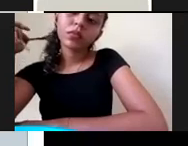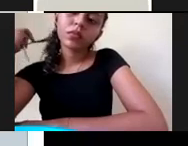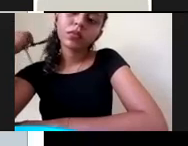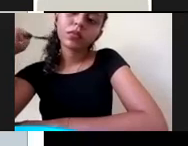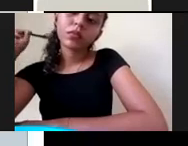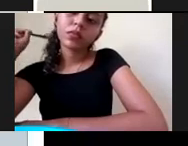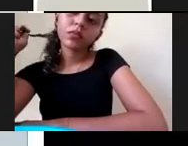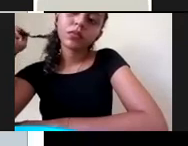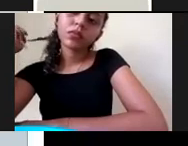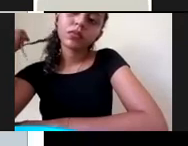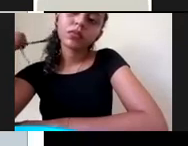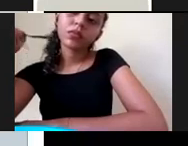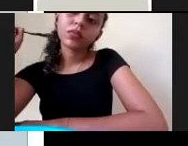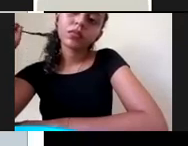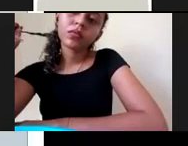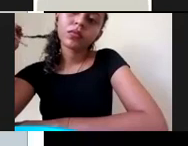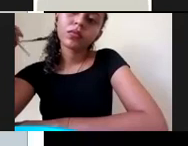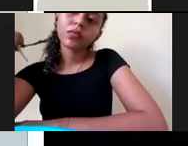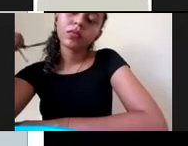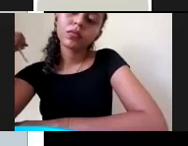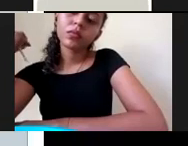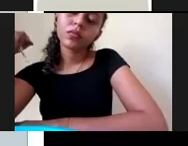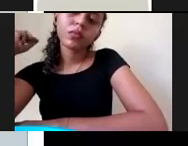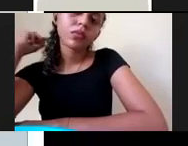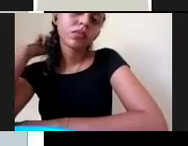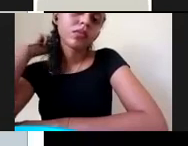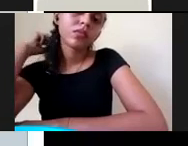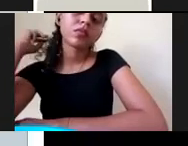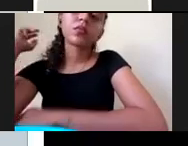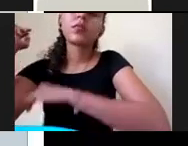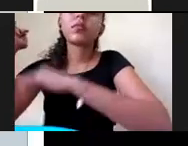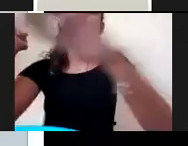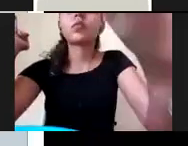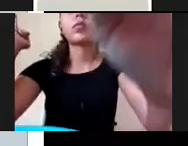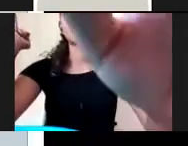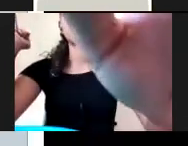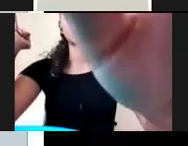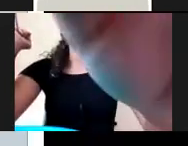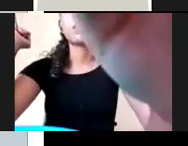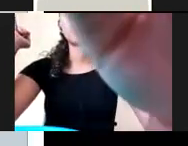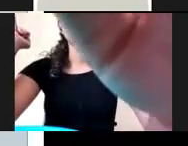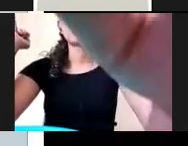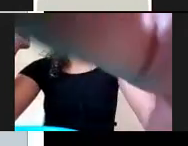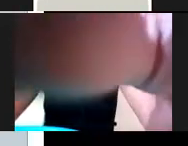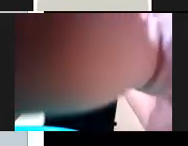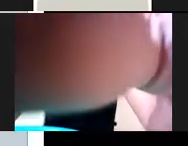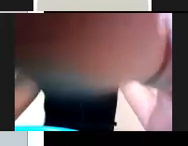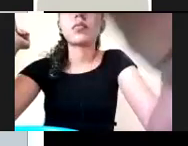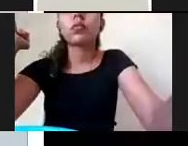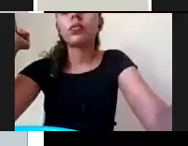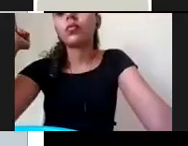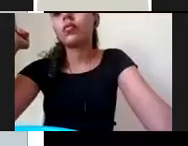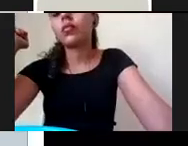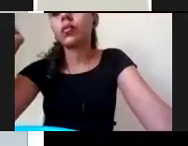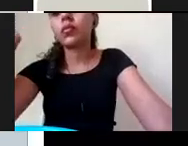quando se tem um AVC, né? Um AVC hemorrágico, principalmente. Miose é quando a pupila